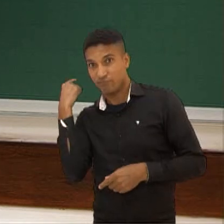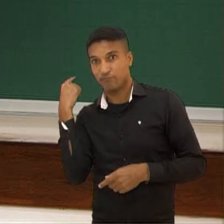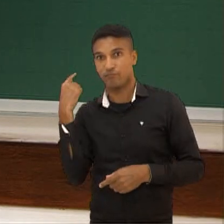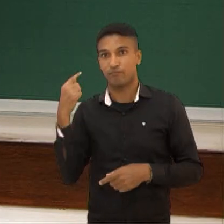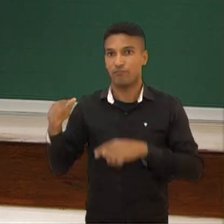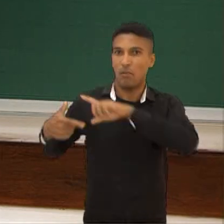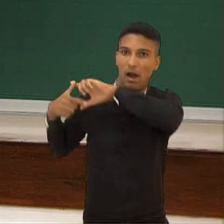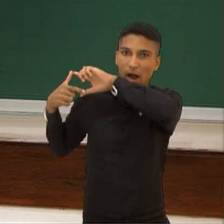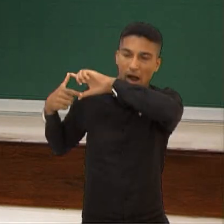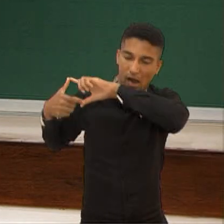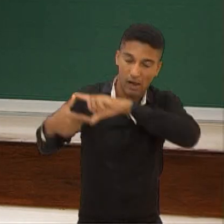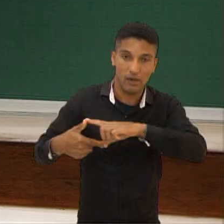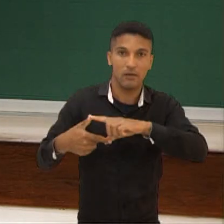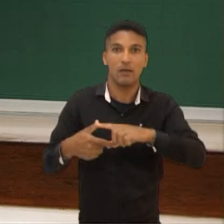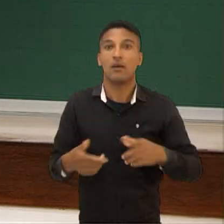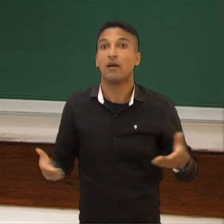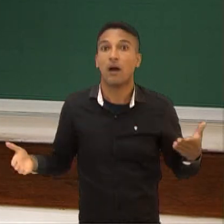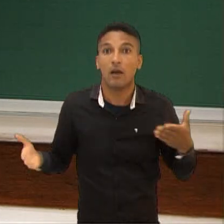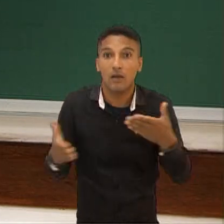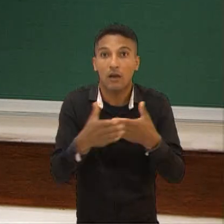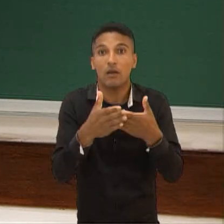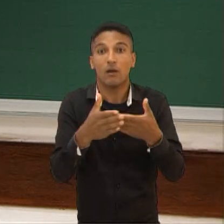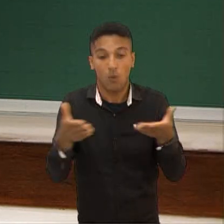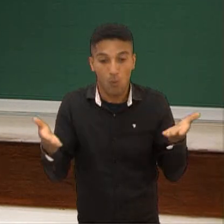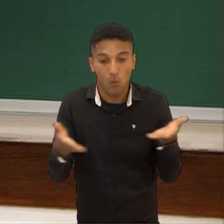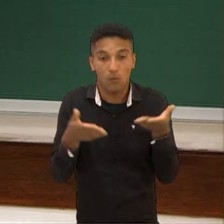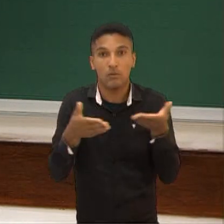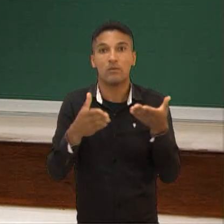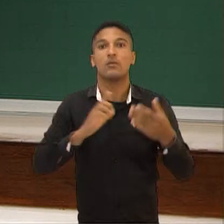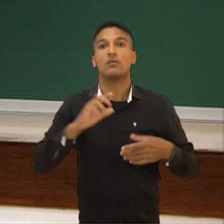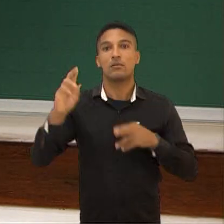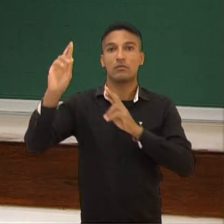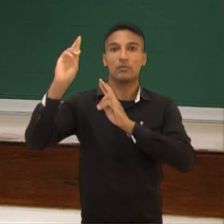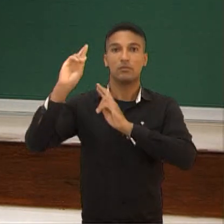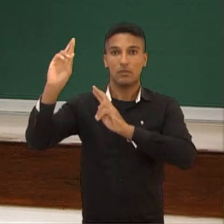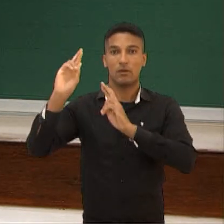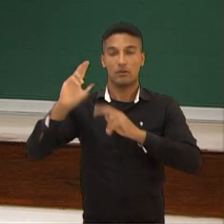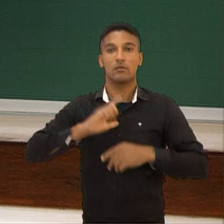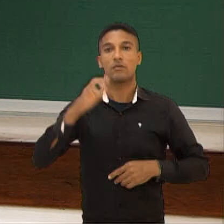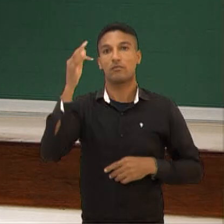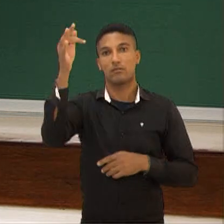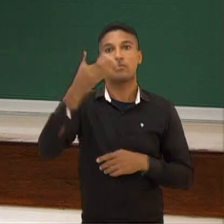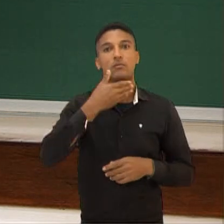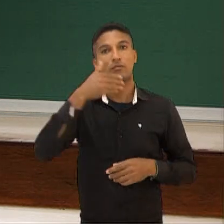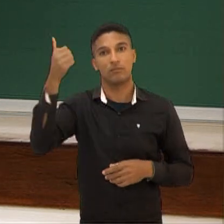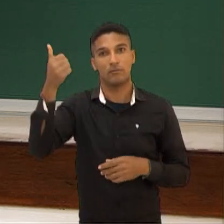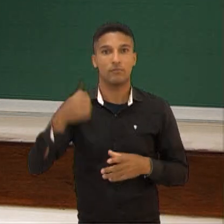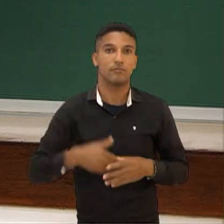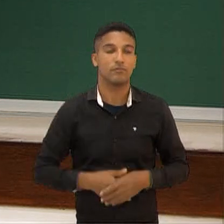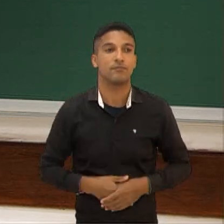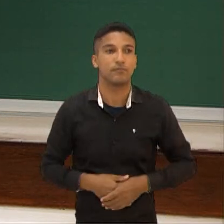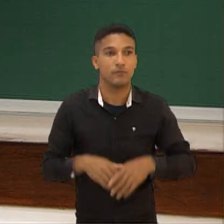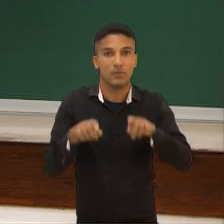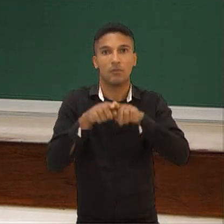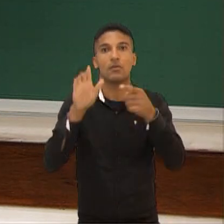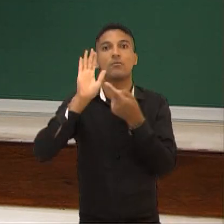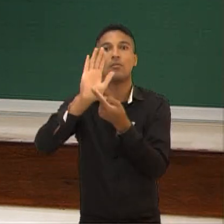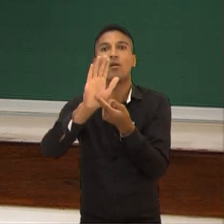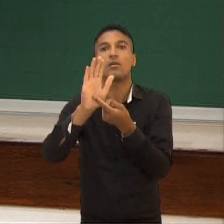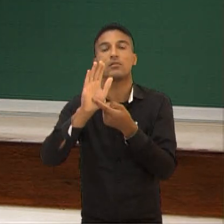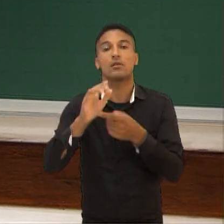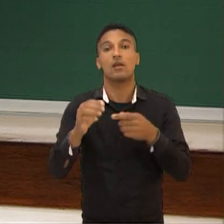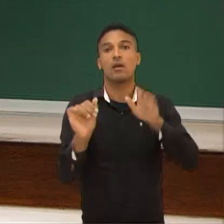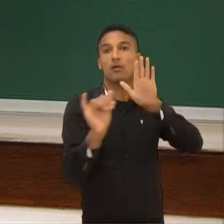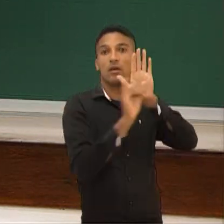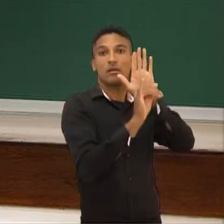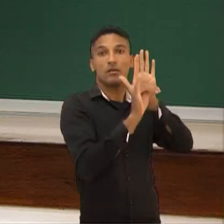ao presente, tendo a esperança de ter um futuro melhor em todos os sentidos. Refleja a identidade e